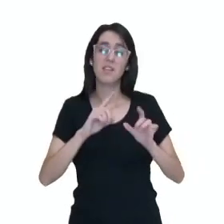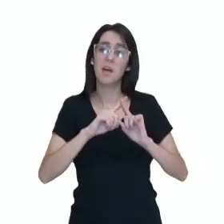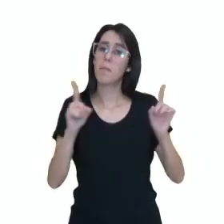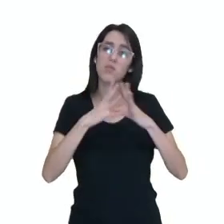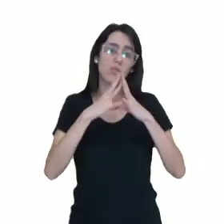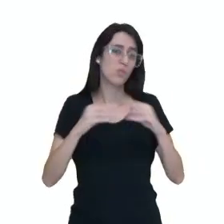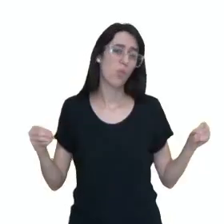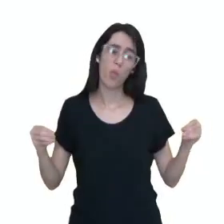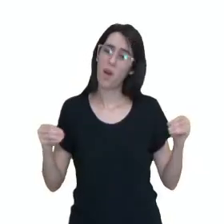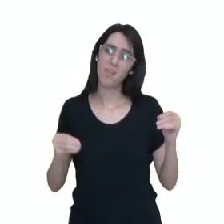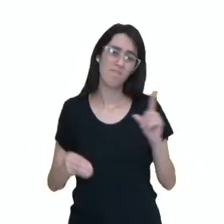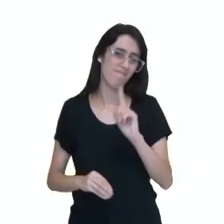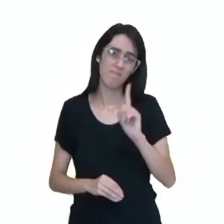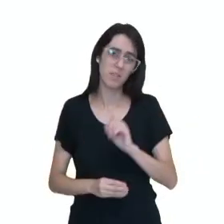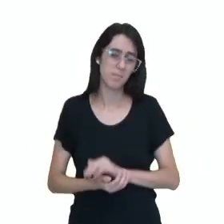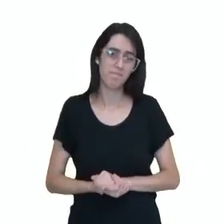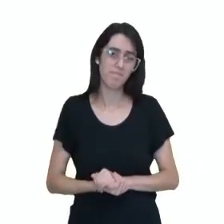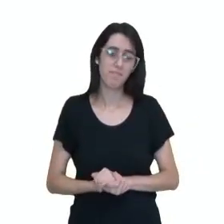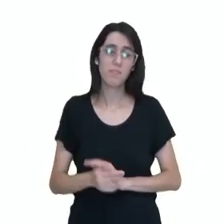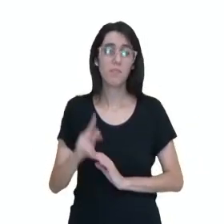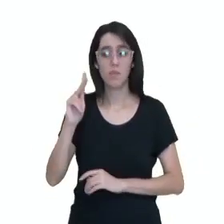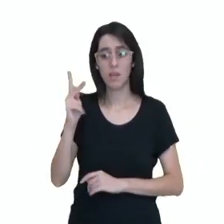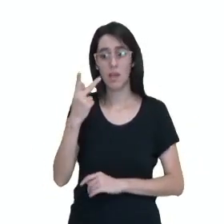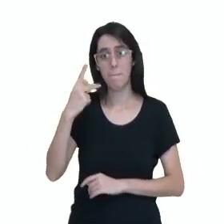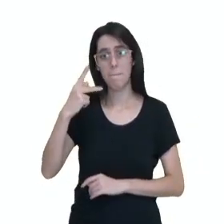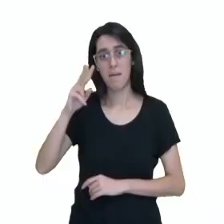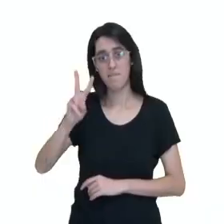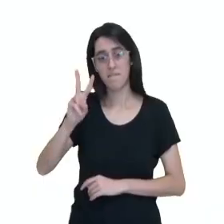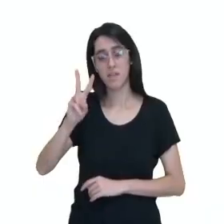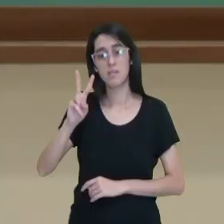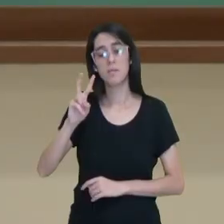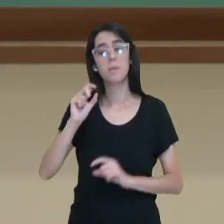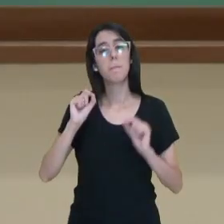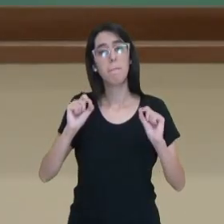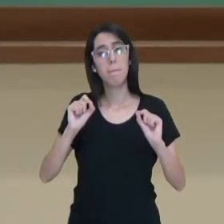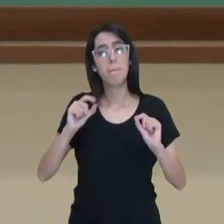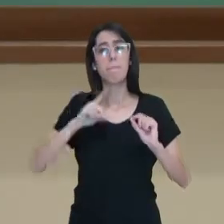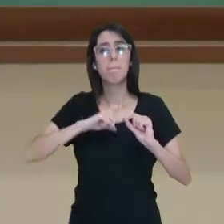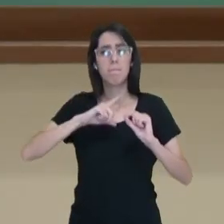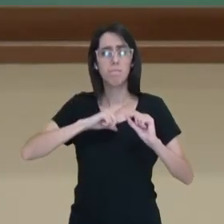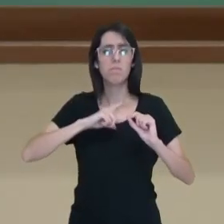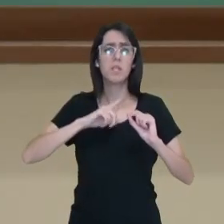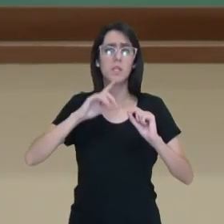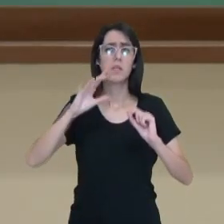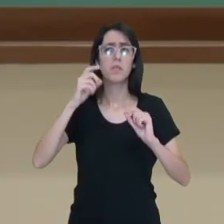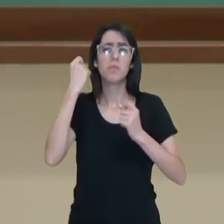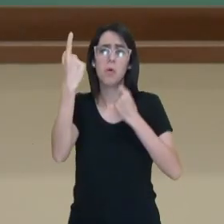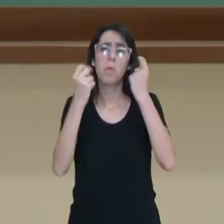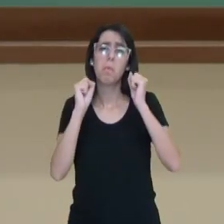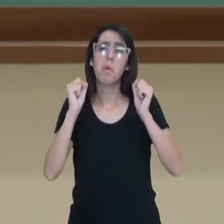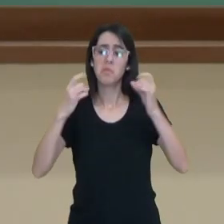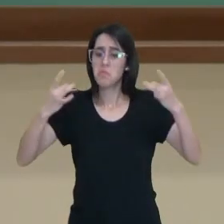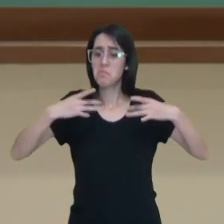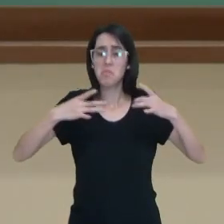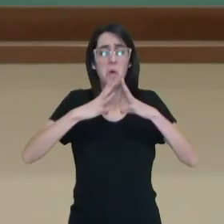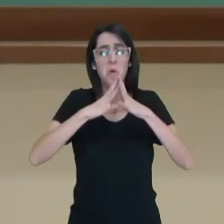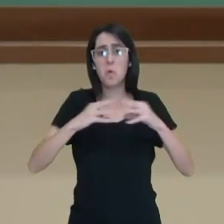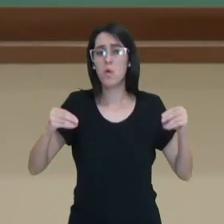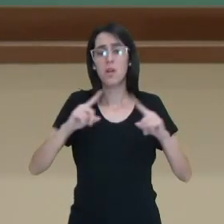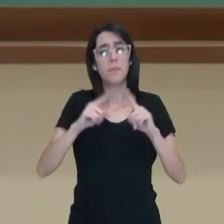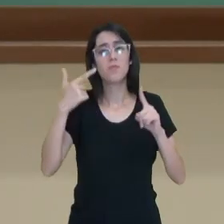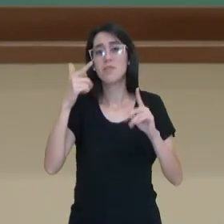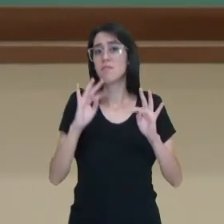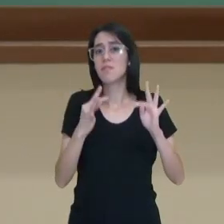consegue a cura, tá? O HPV, ele pode, né, em vários casos, ele pode curar naturalmente, tá? Mas não tem um